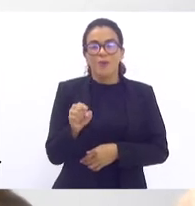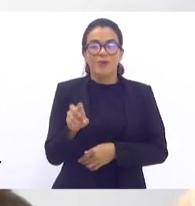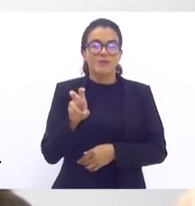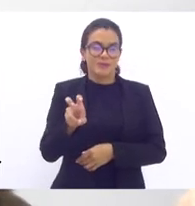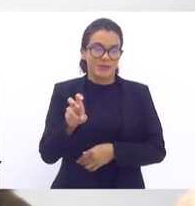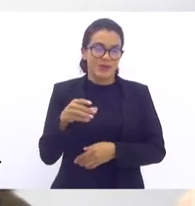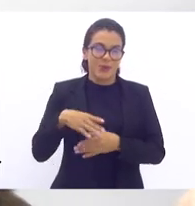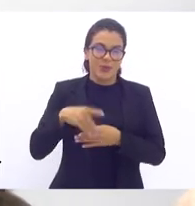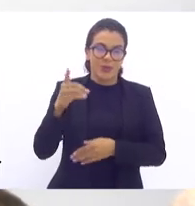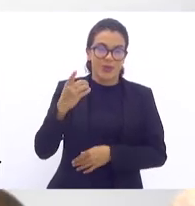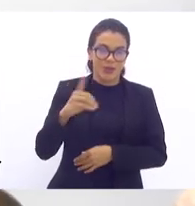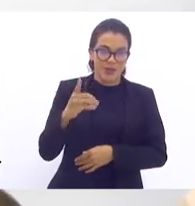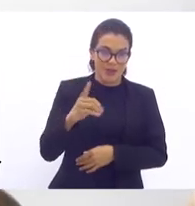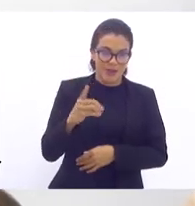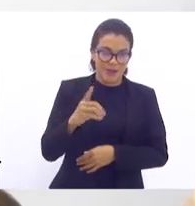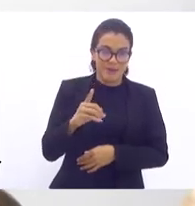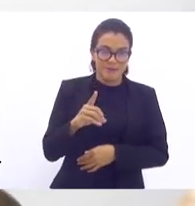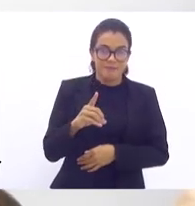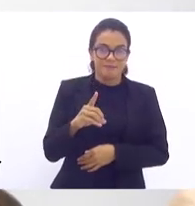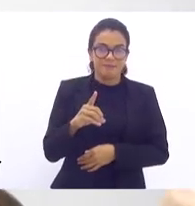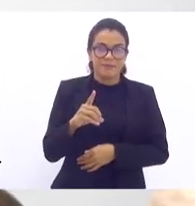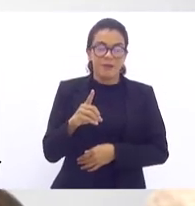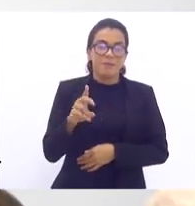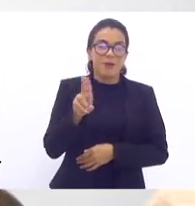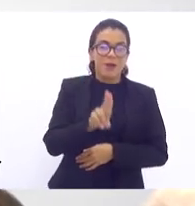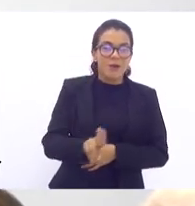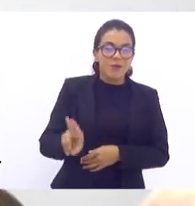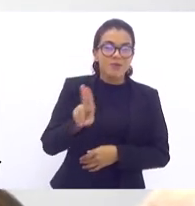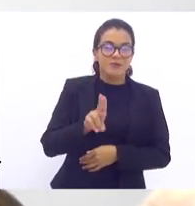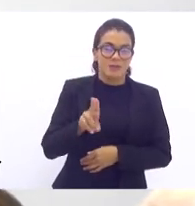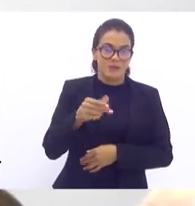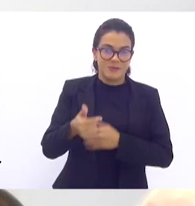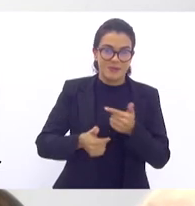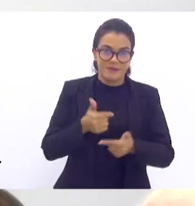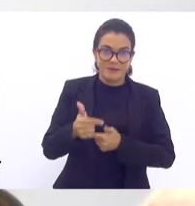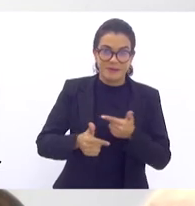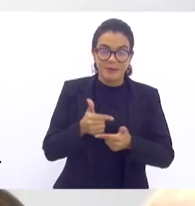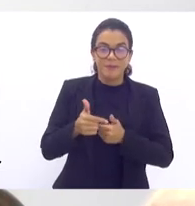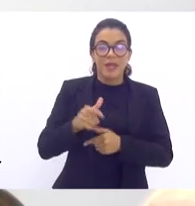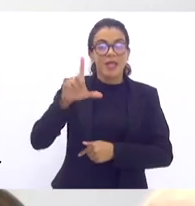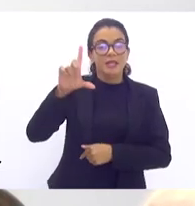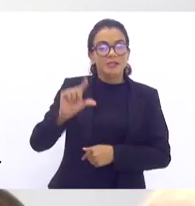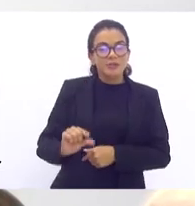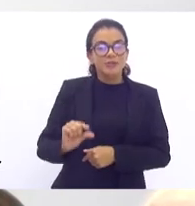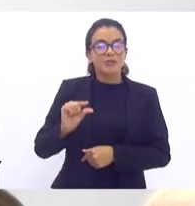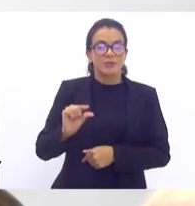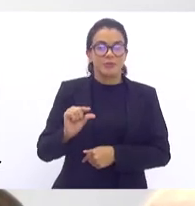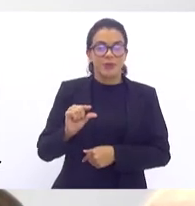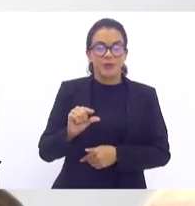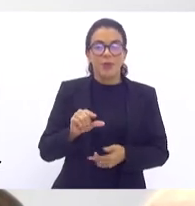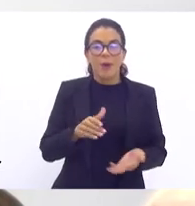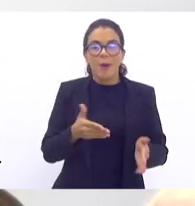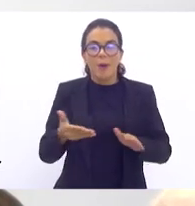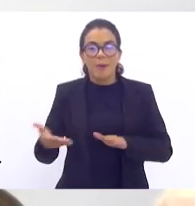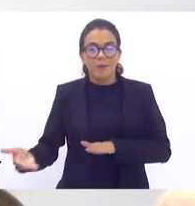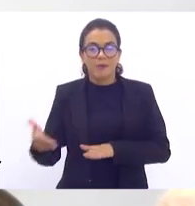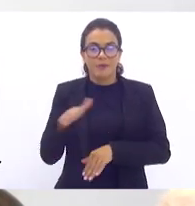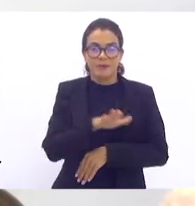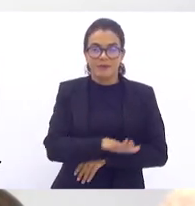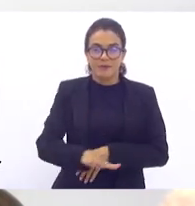desse para poder fazer o uso desse serviço ele diminuiu a mortandade infantil